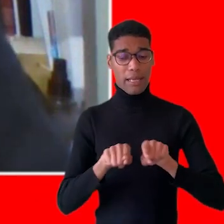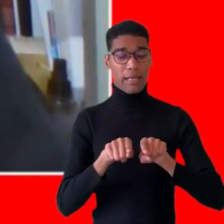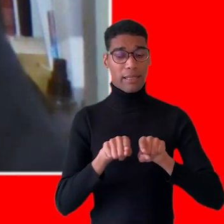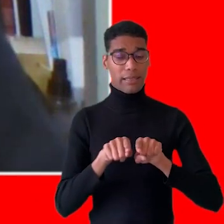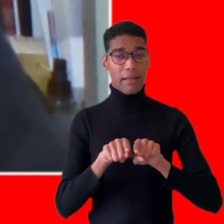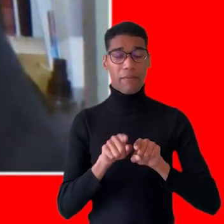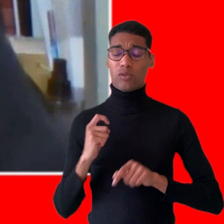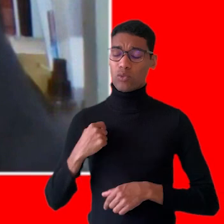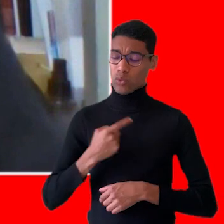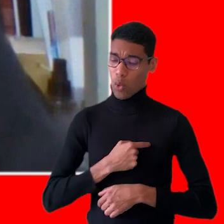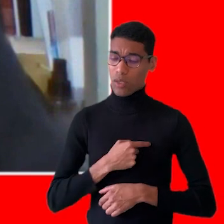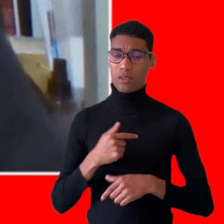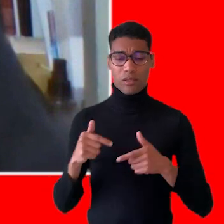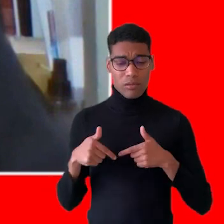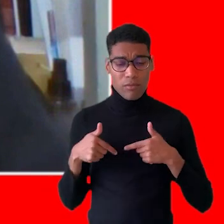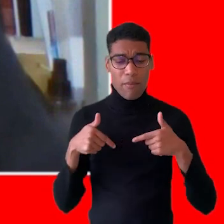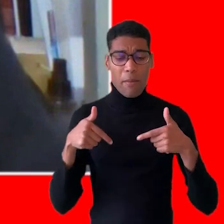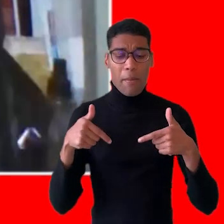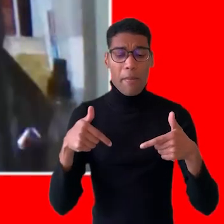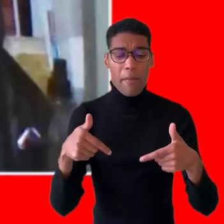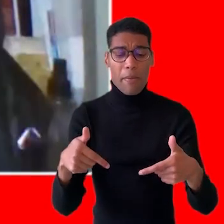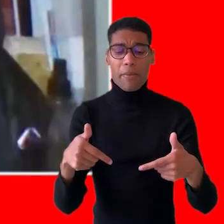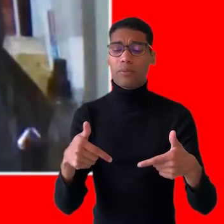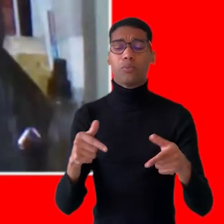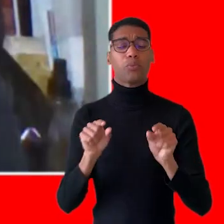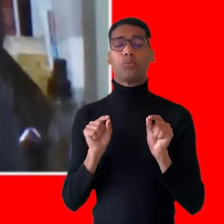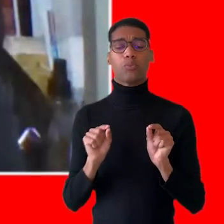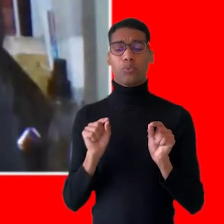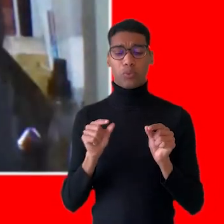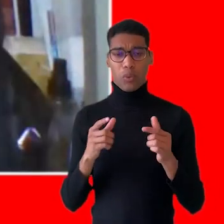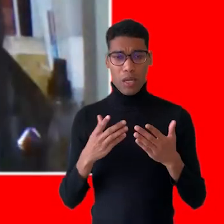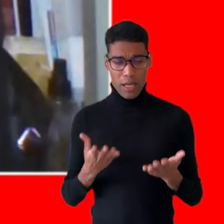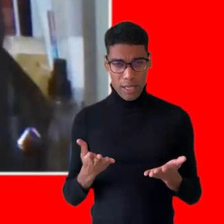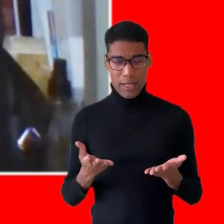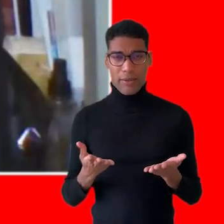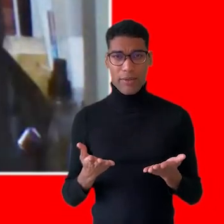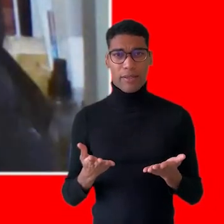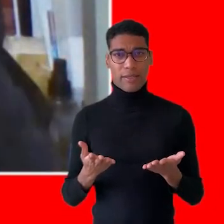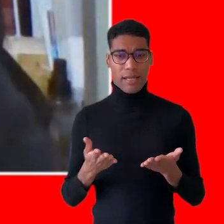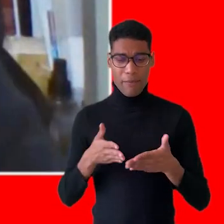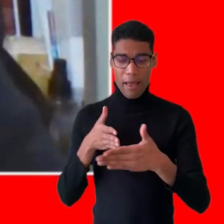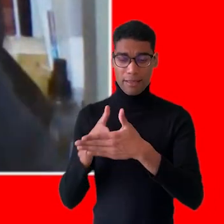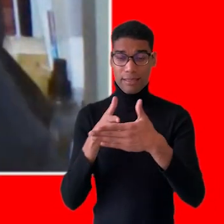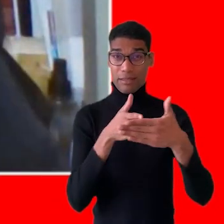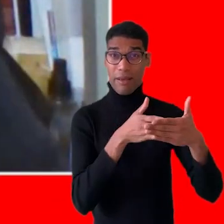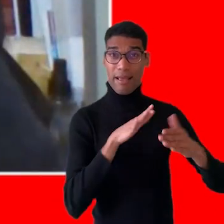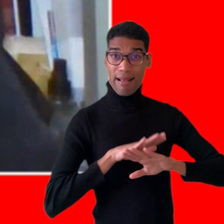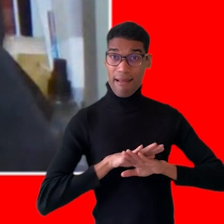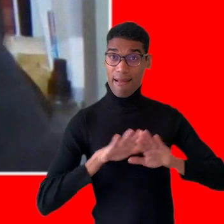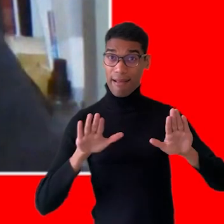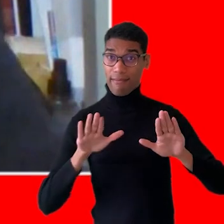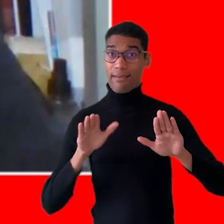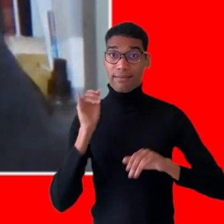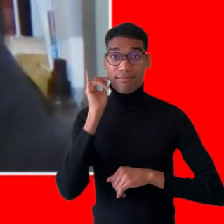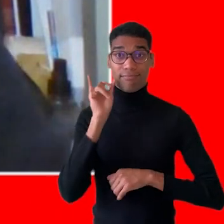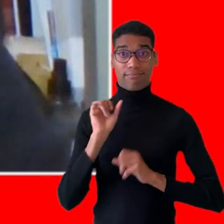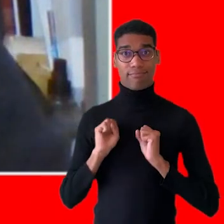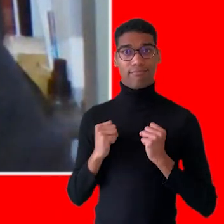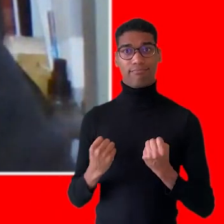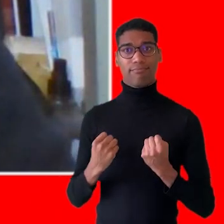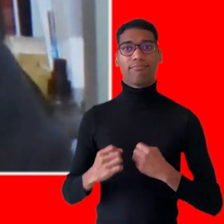intelectuais, temos feito outra coisa que não seja apartar essas barreiras.